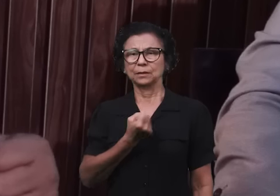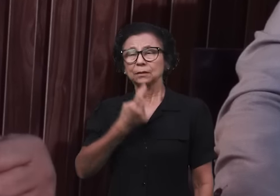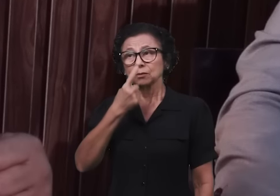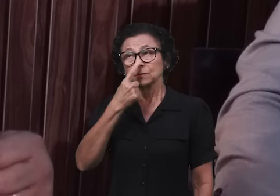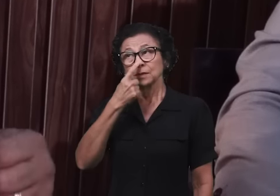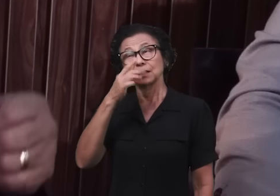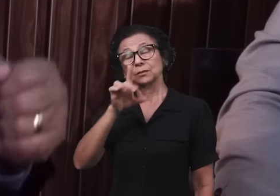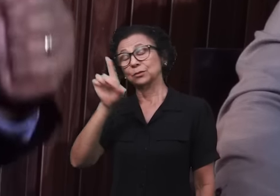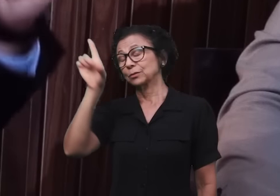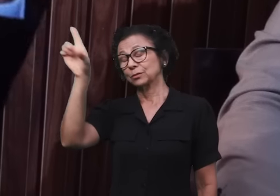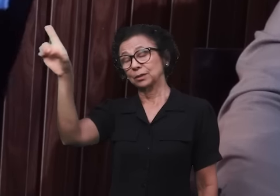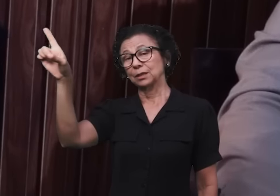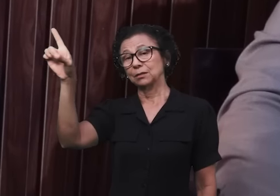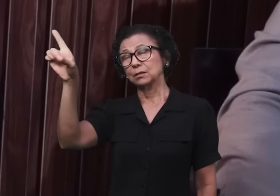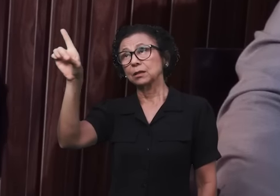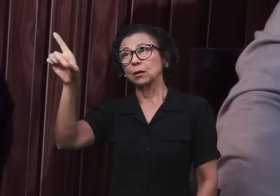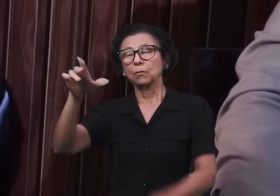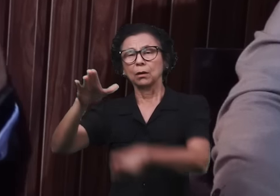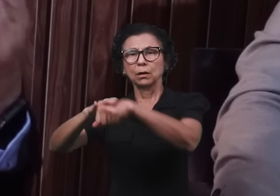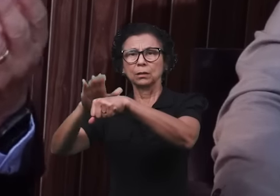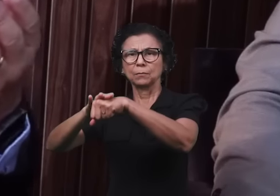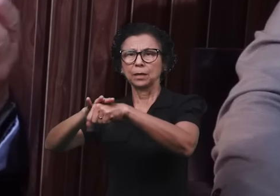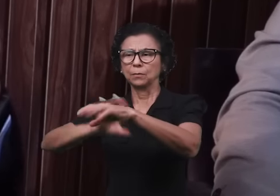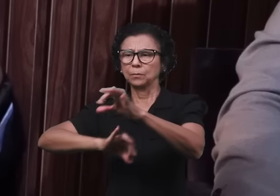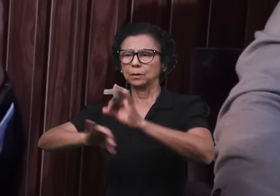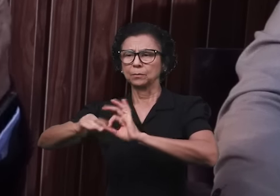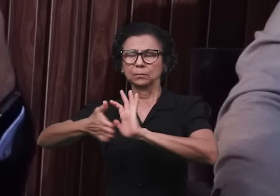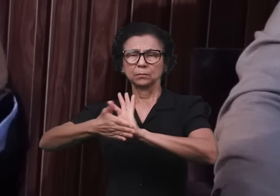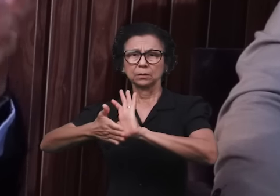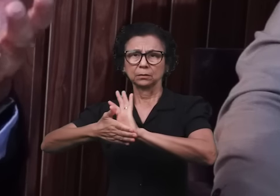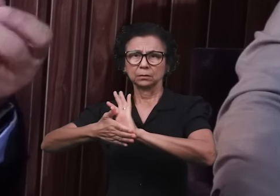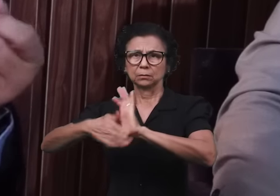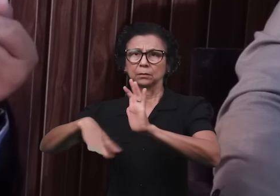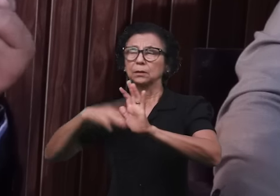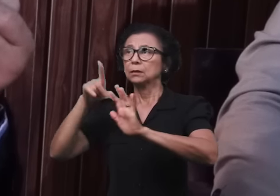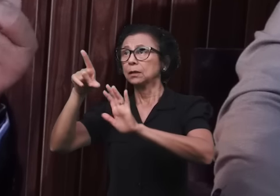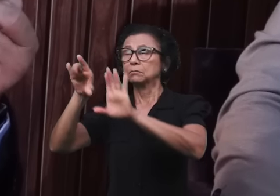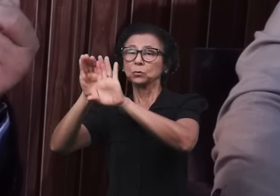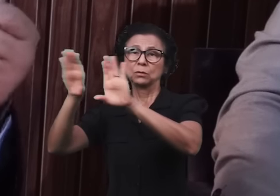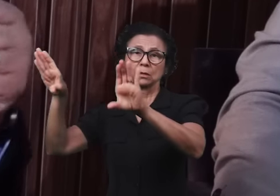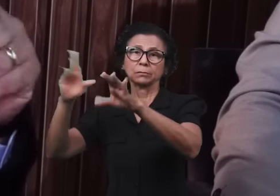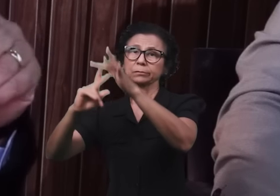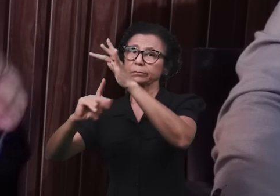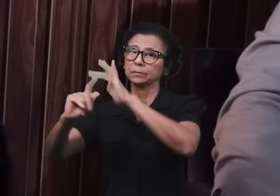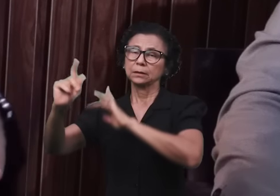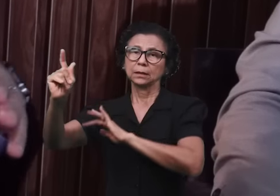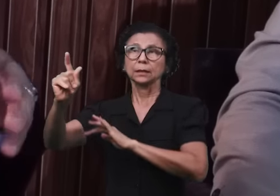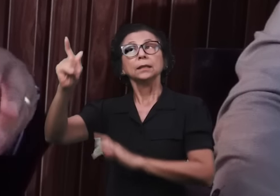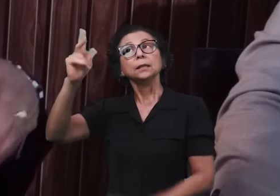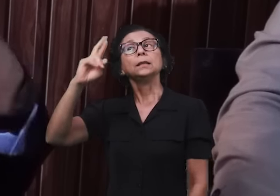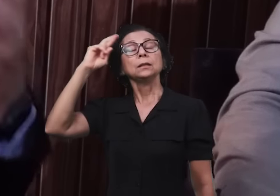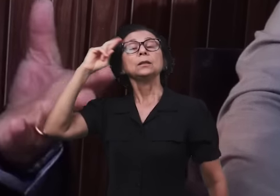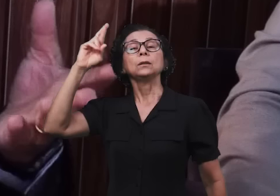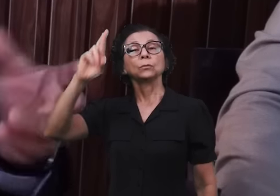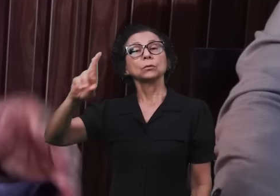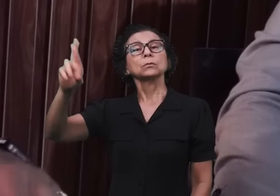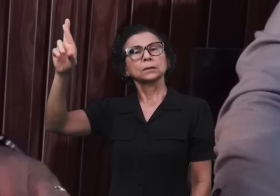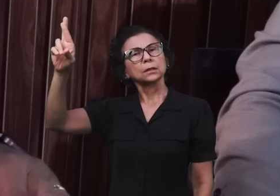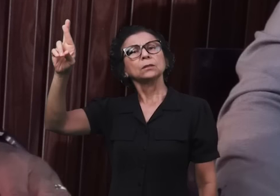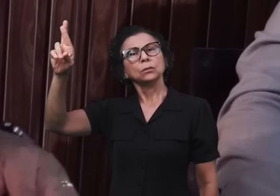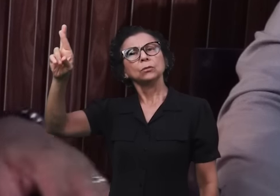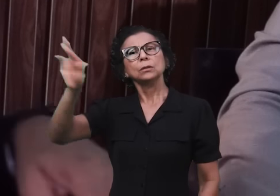achegar a Deus. Então, o projeto foi feito por Deus. É um projeto elaborado por Deus na eternidade. E ele, o